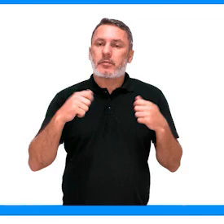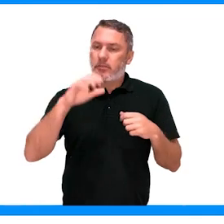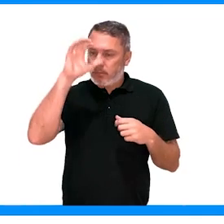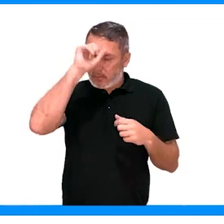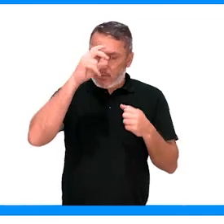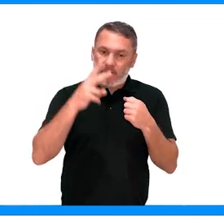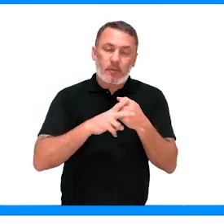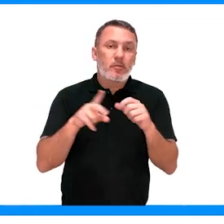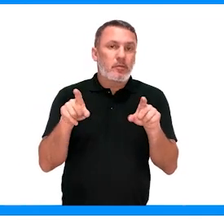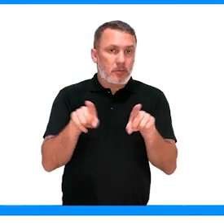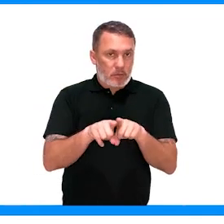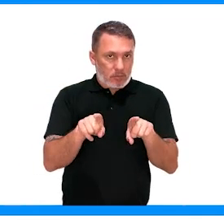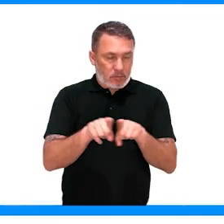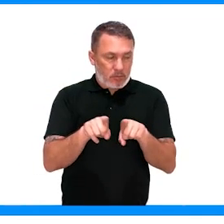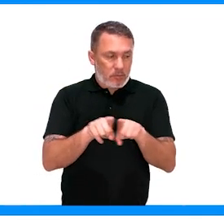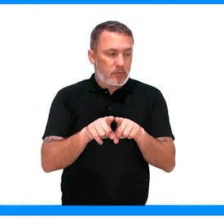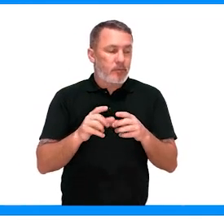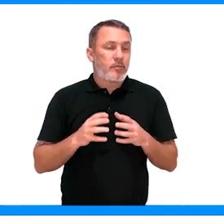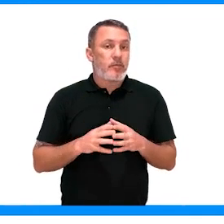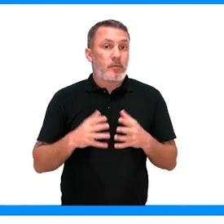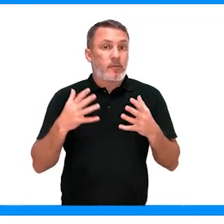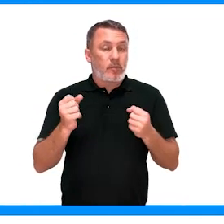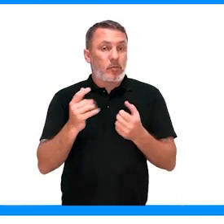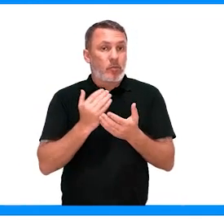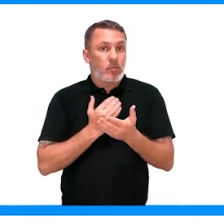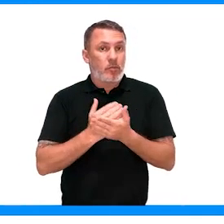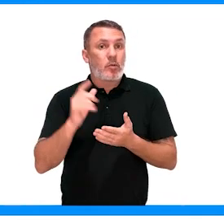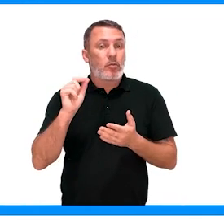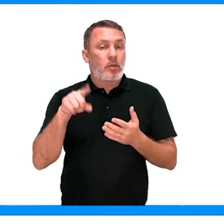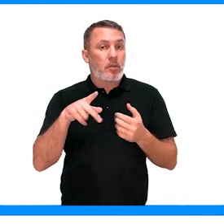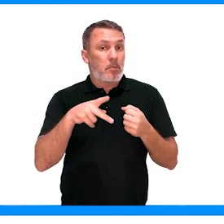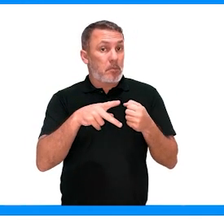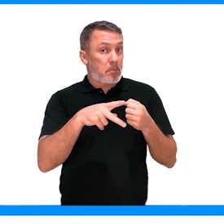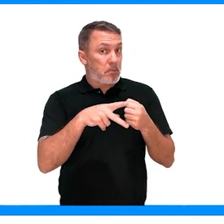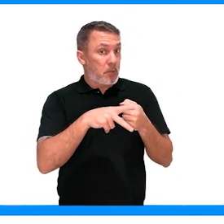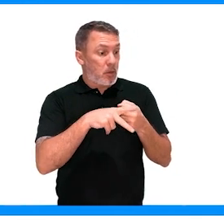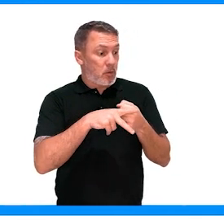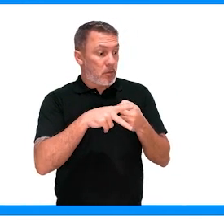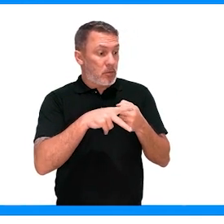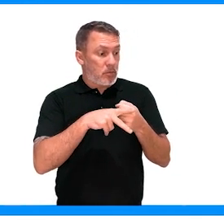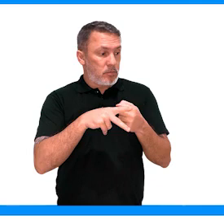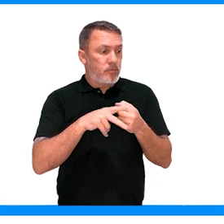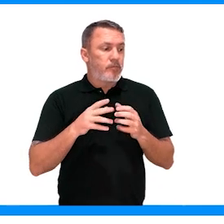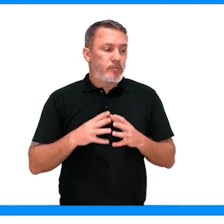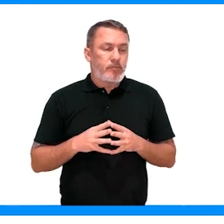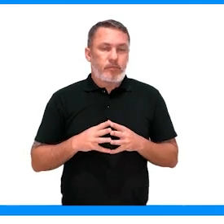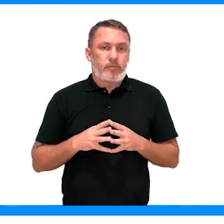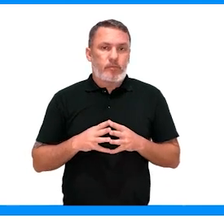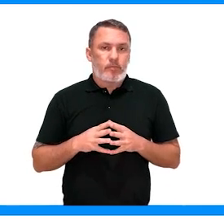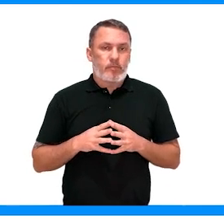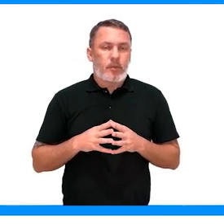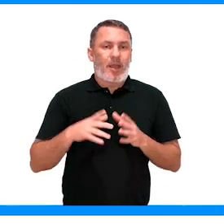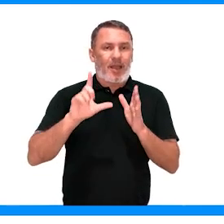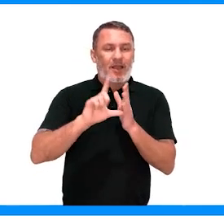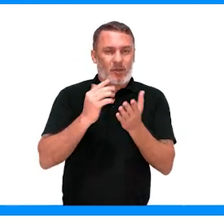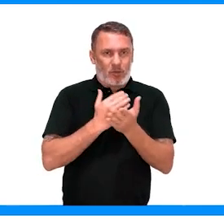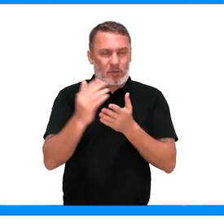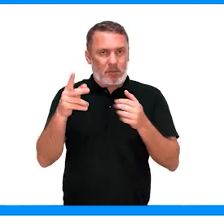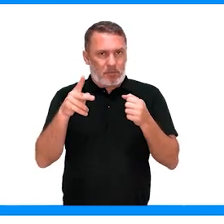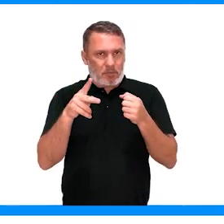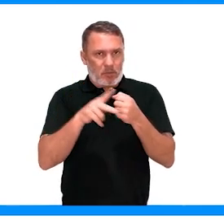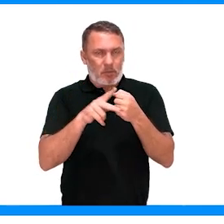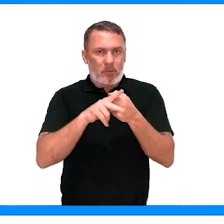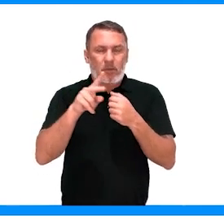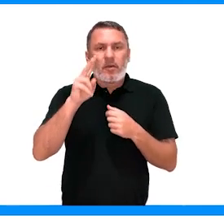vamos ter que aprender verbinhos também. Mas nós vamos começar com os pronomes, né? Antes de começar